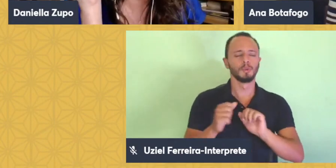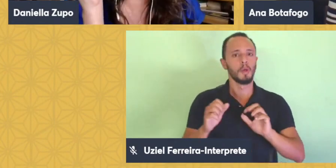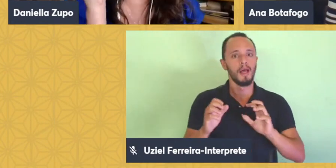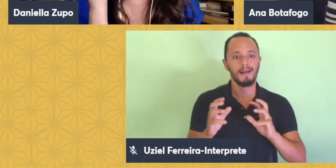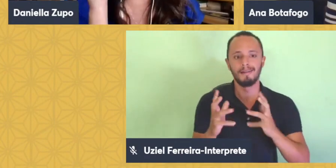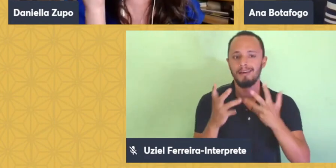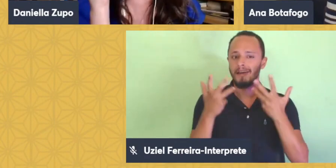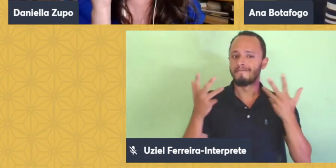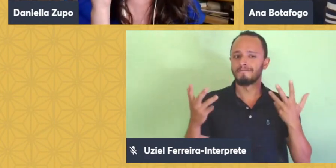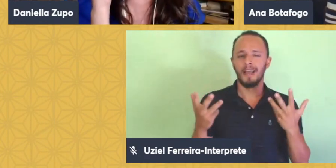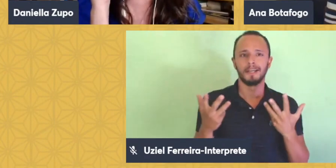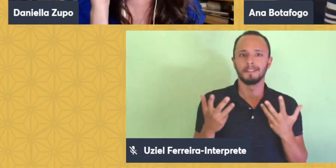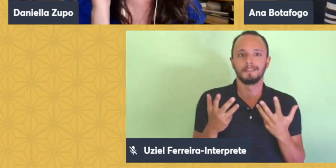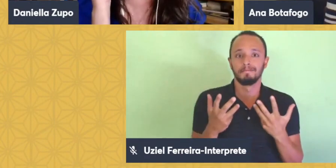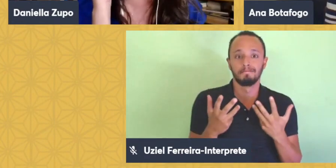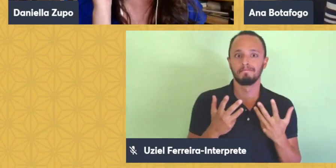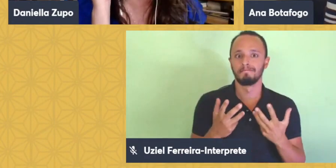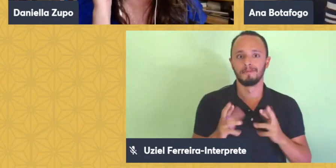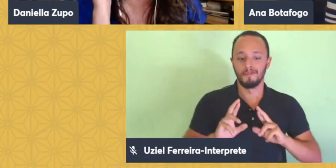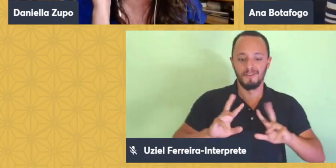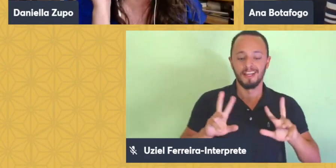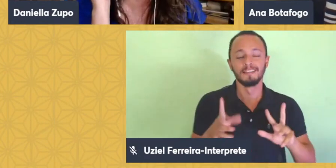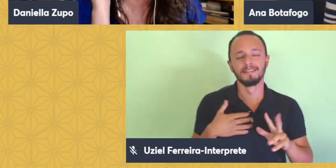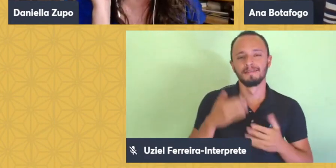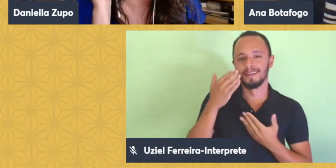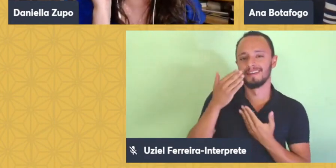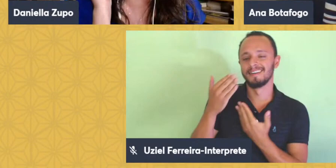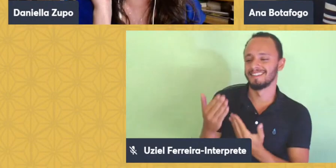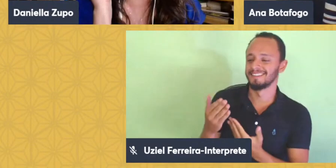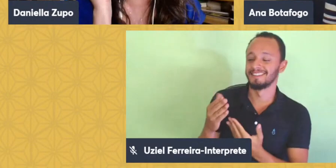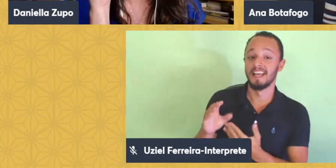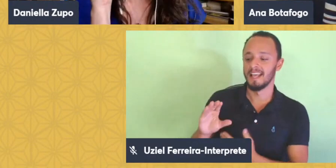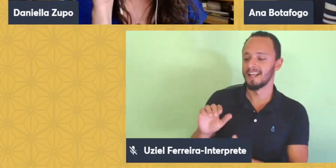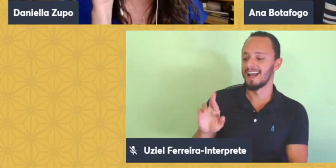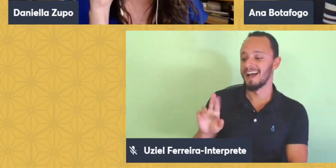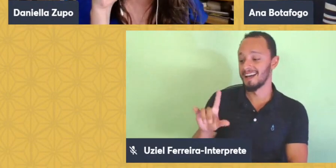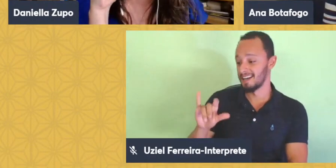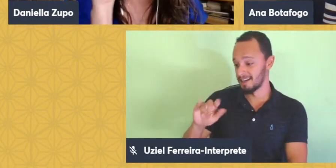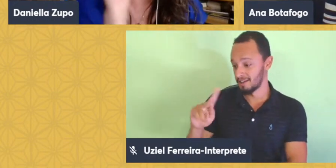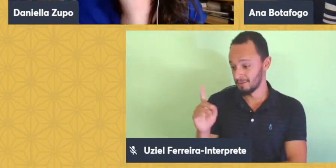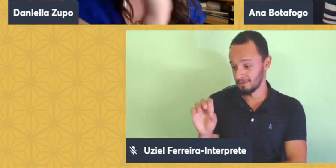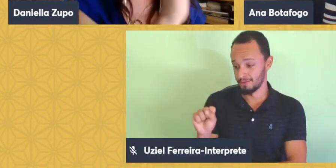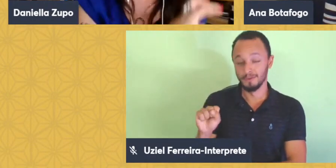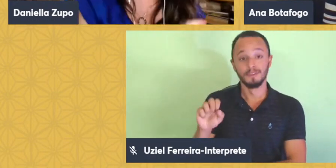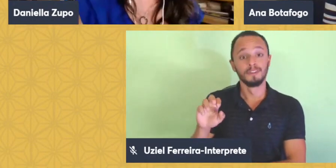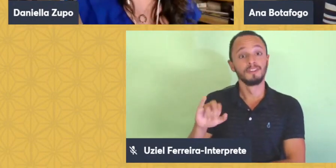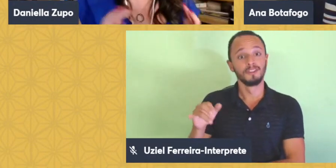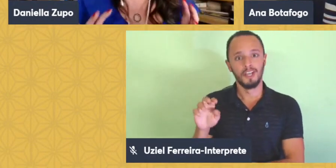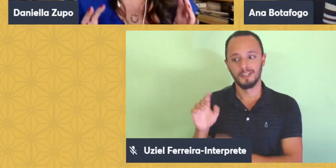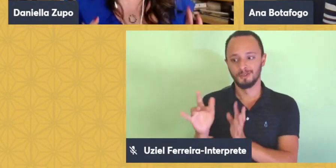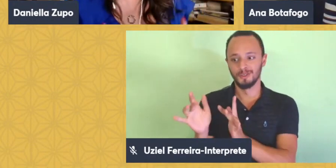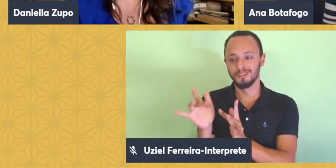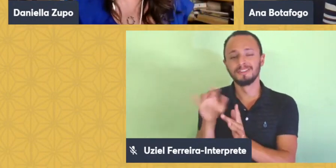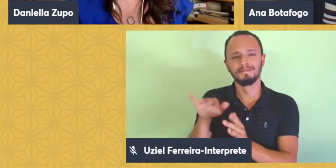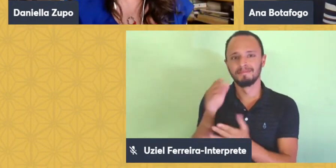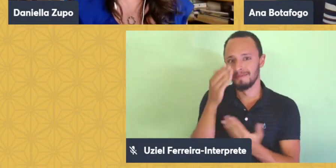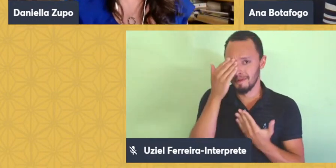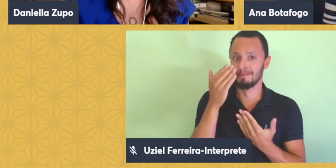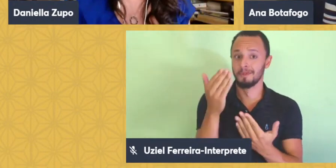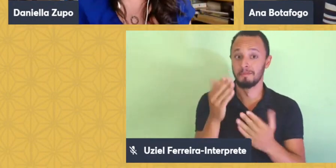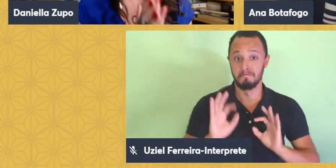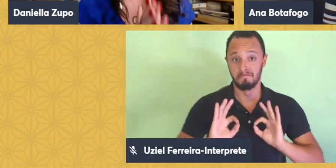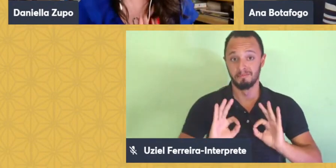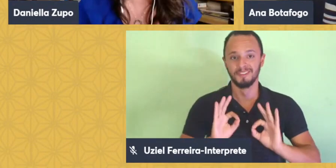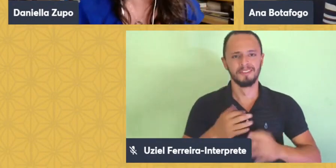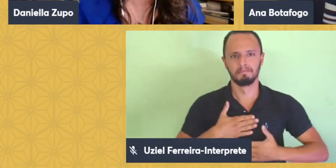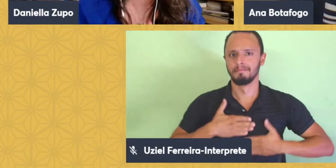agradecendo já essa Generosa participação do Carlinhos de Jesus aqui na nossa conversa e já tá pegando esse gancho maravilhoso que